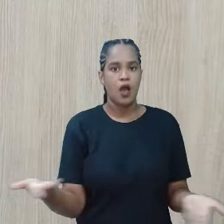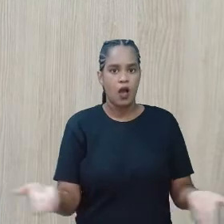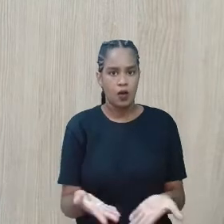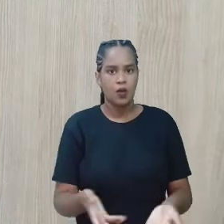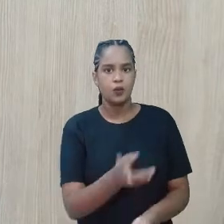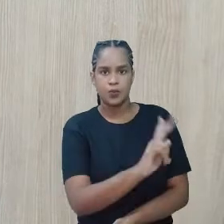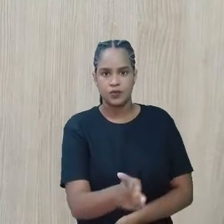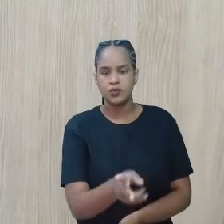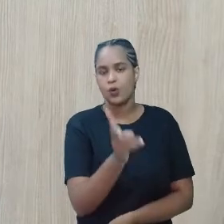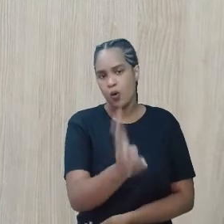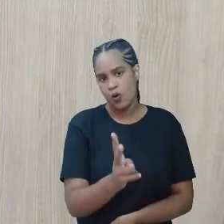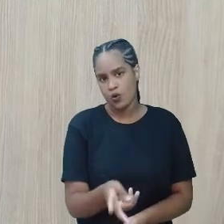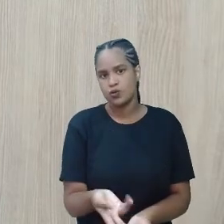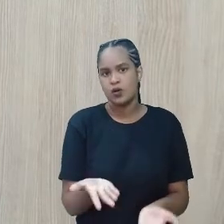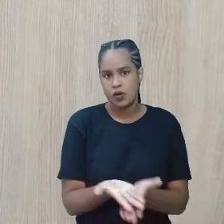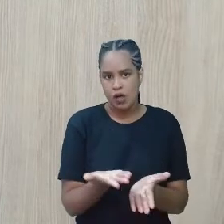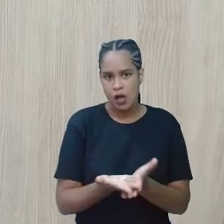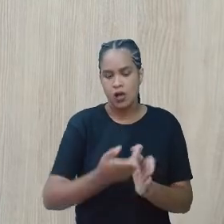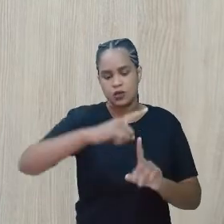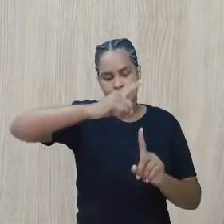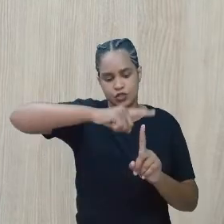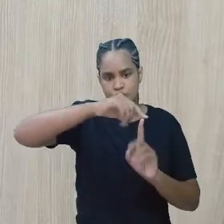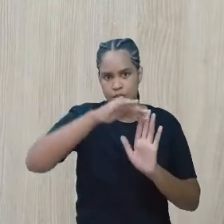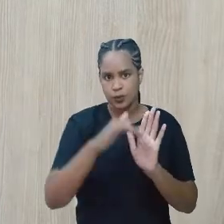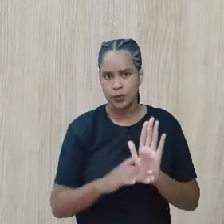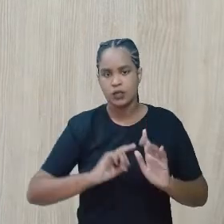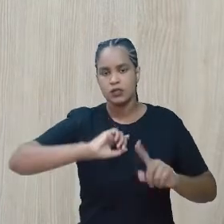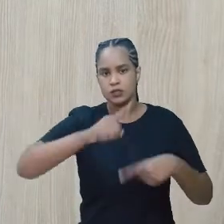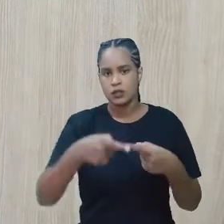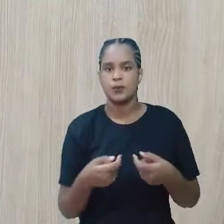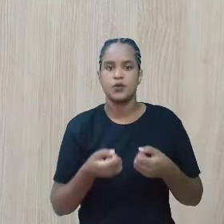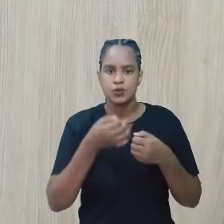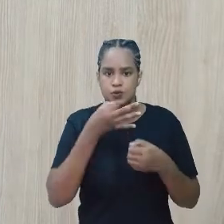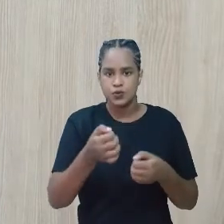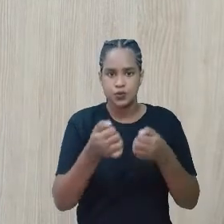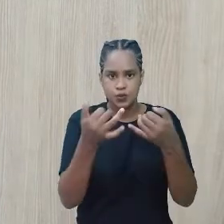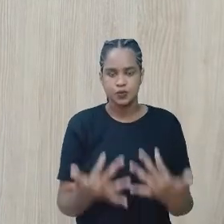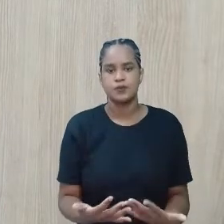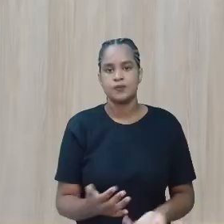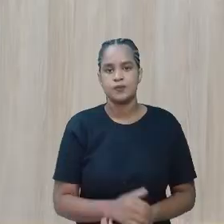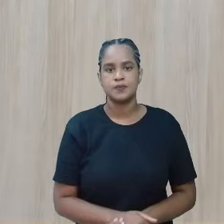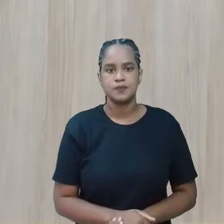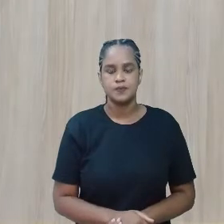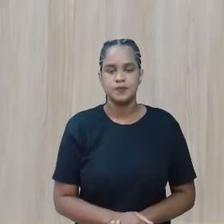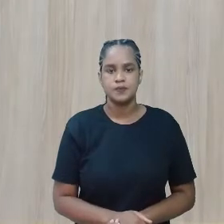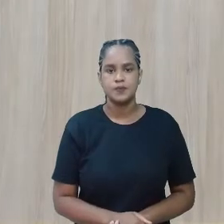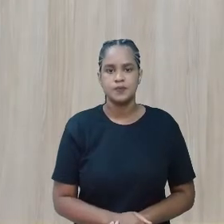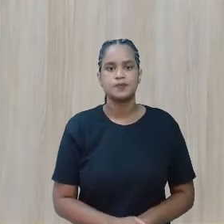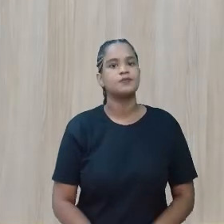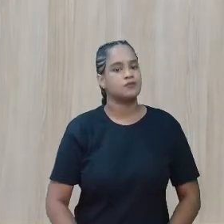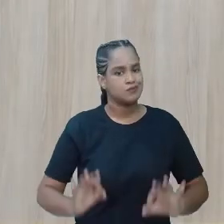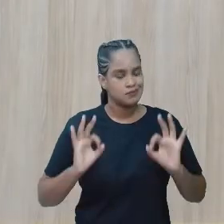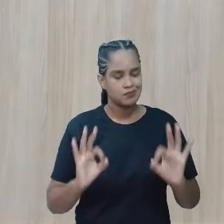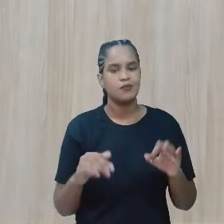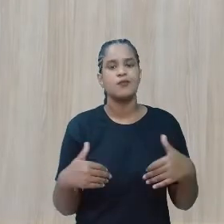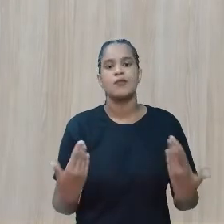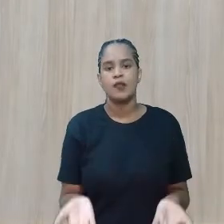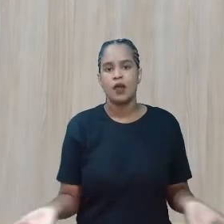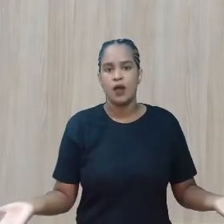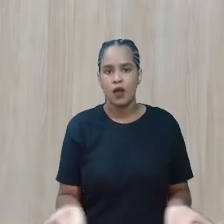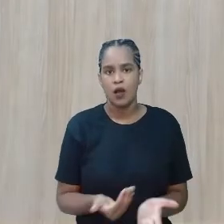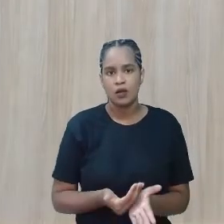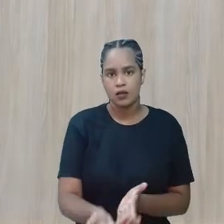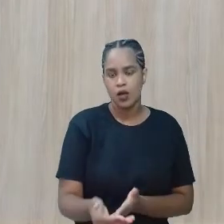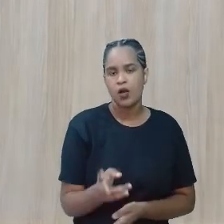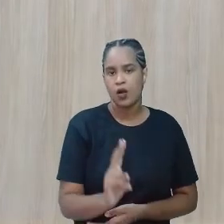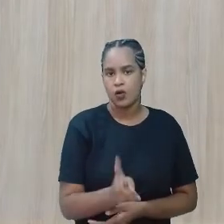dar continuidade nas classificações e depois a gente volta com outros comentários. Vai lá, professor. Show de bola. Então, vamos lá. Estamos